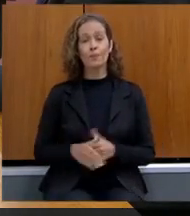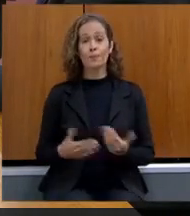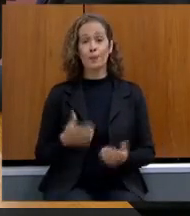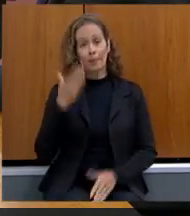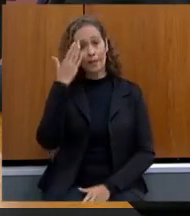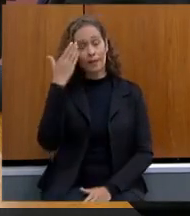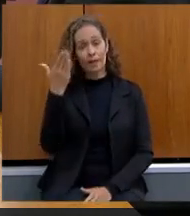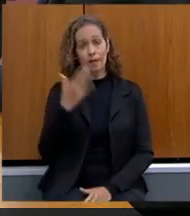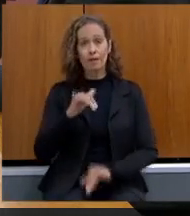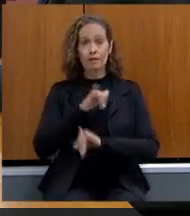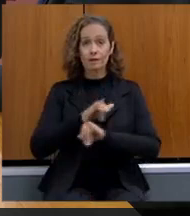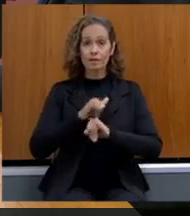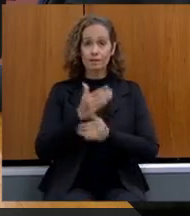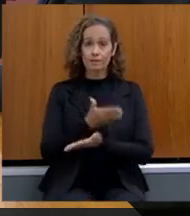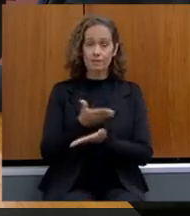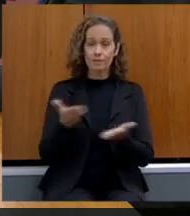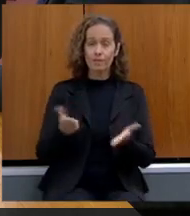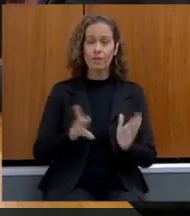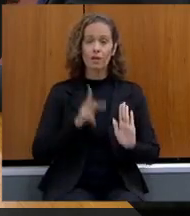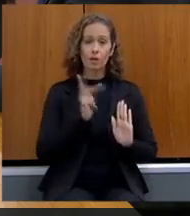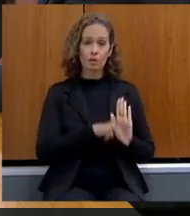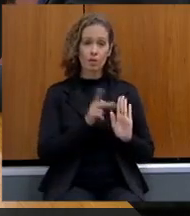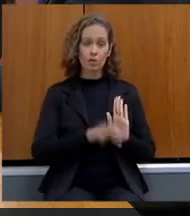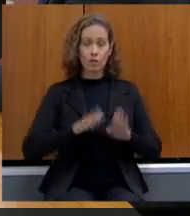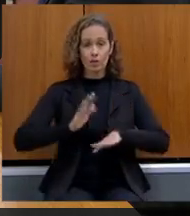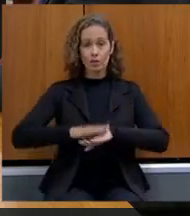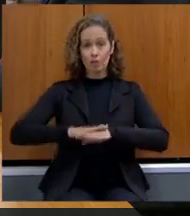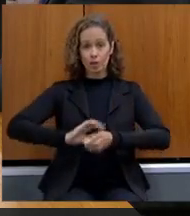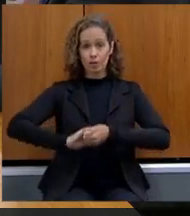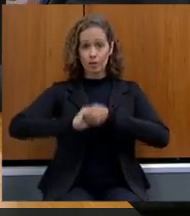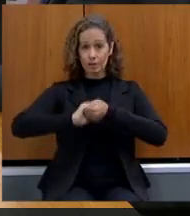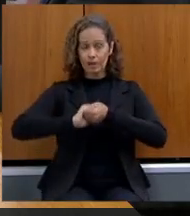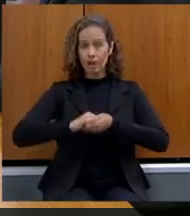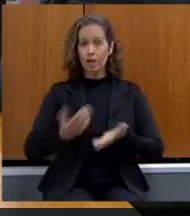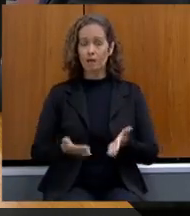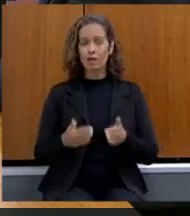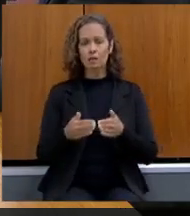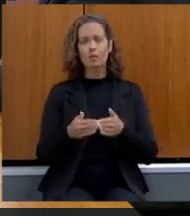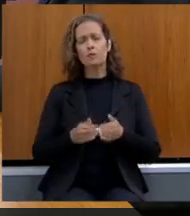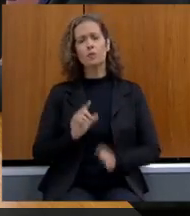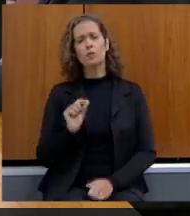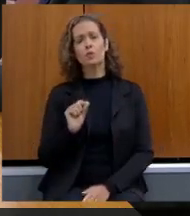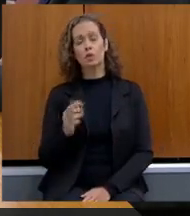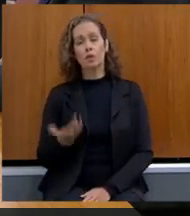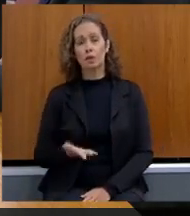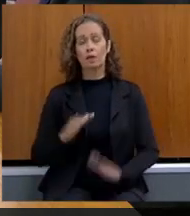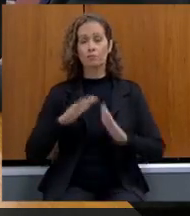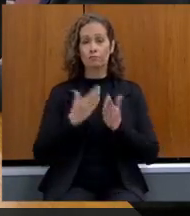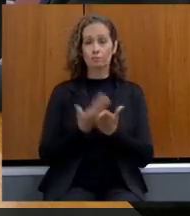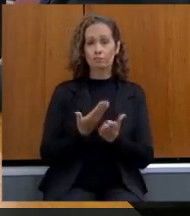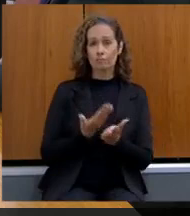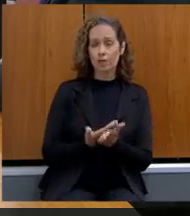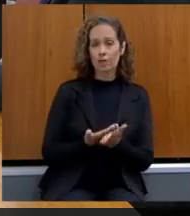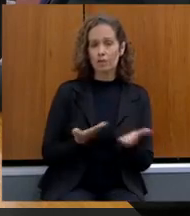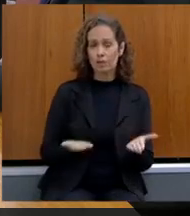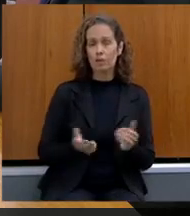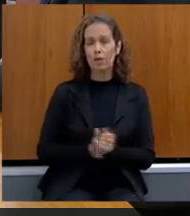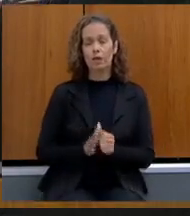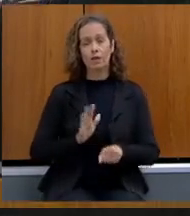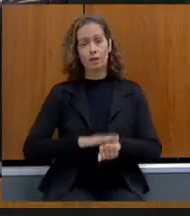Quero dizer a vossa excelência que em relação ao projeto mãos dadas eu sou a favor de que a comunidade escolar decida